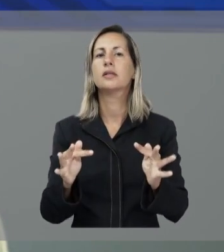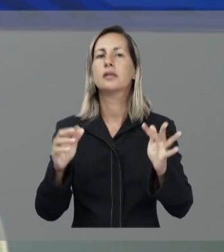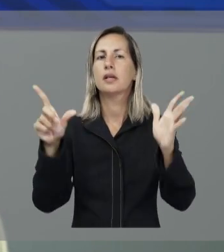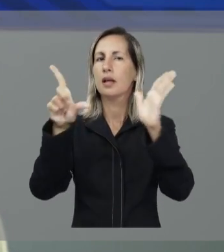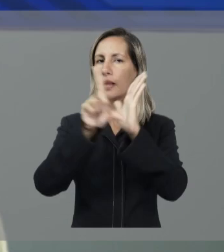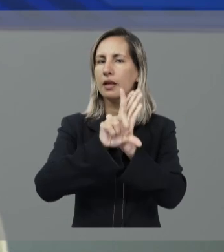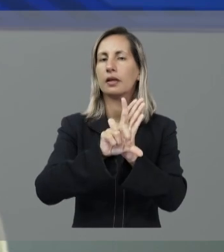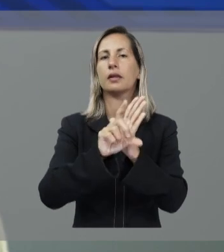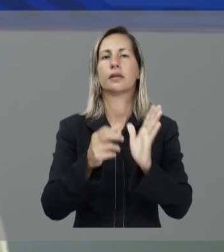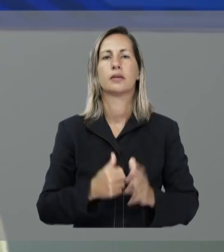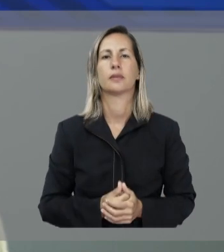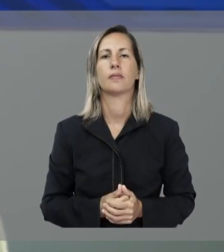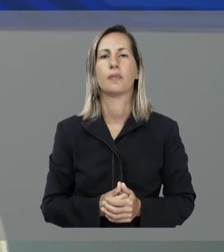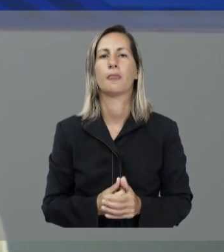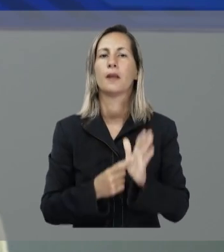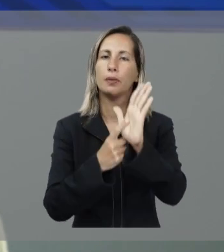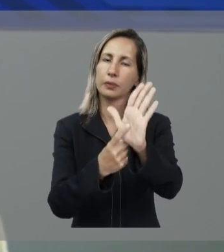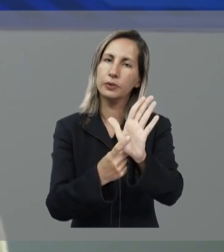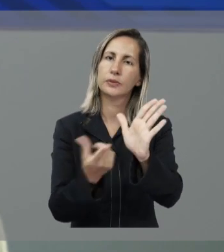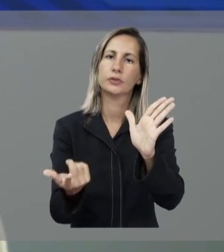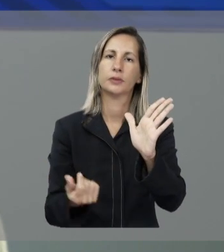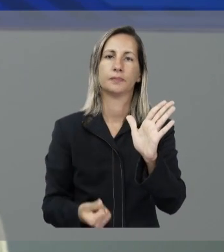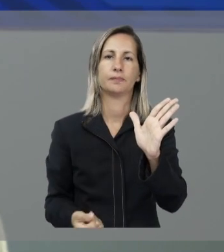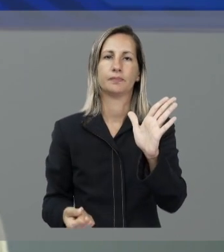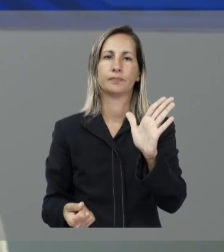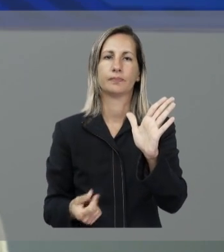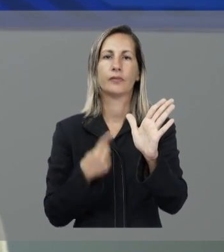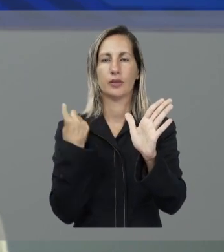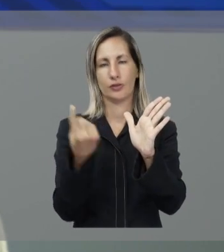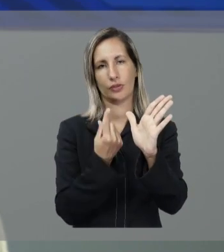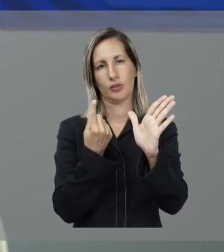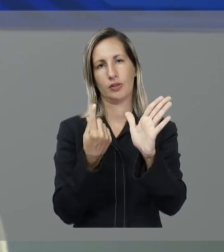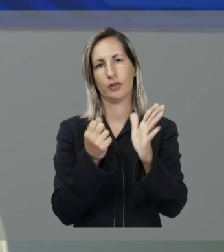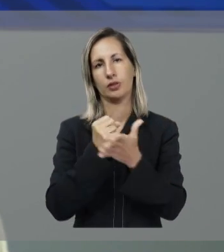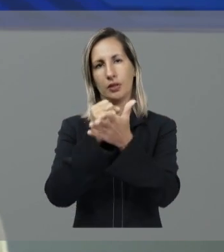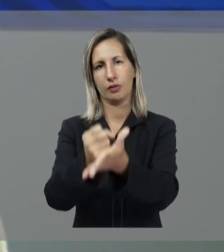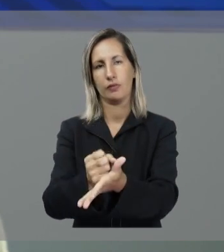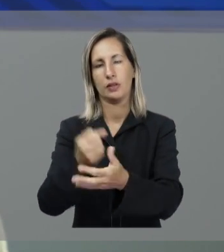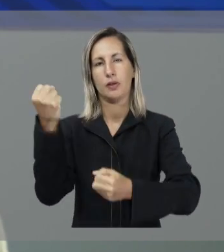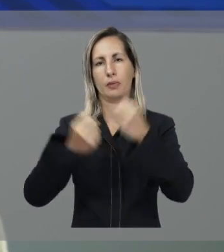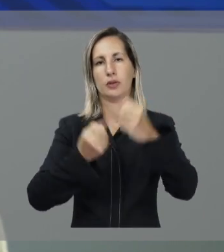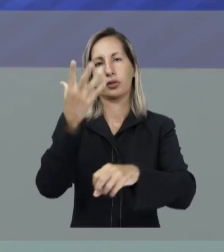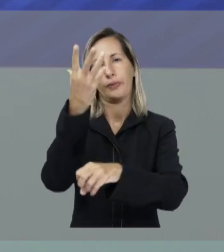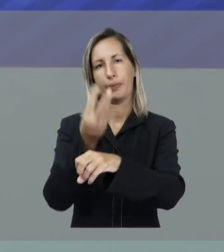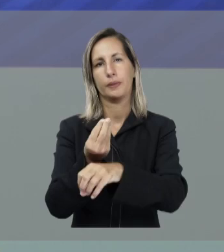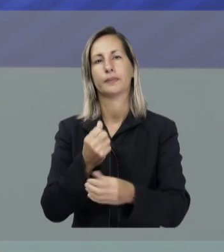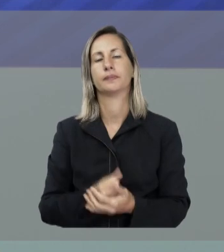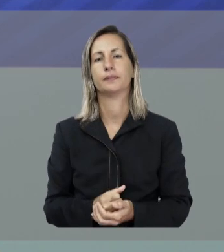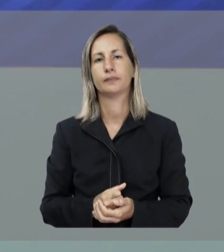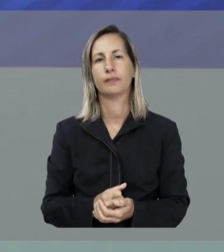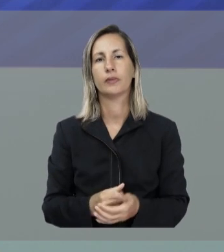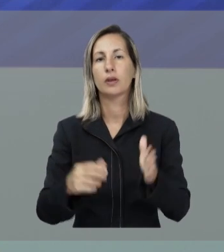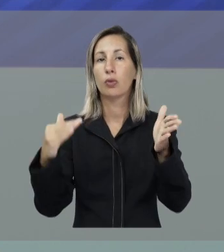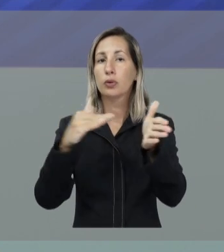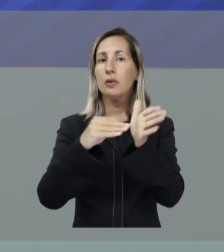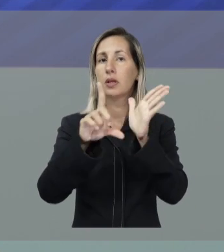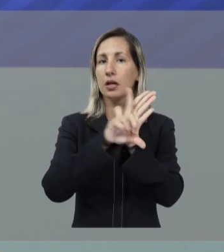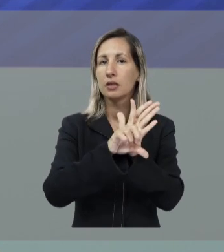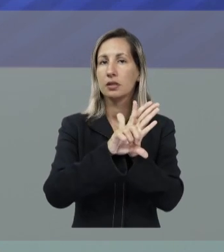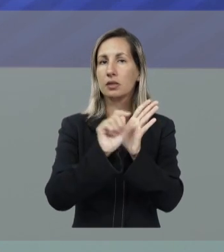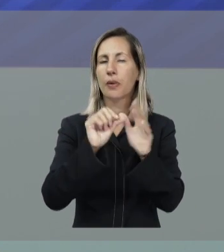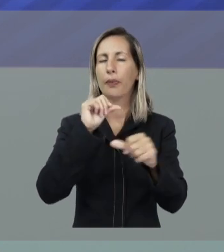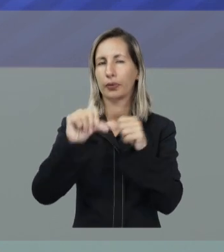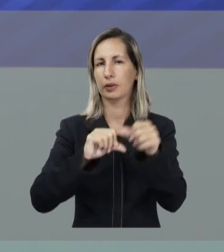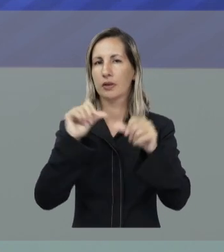ela serve de referência e a gente segue aí em defesa dos motoristas por aplicativo. Nessa última legislatura, mudando um